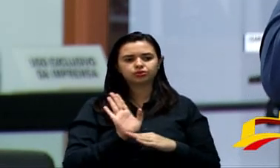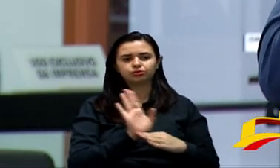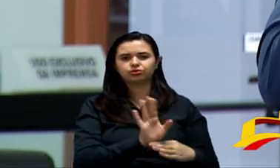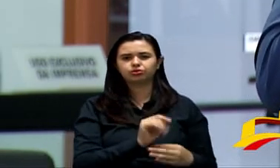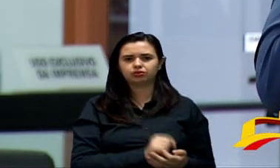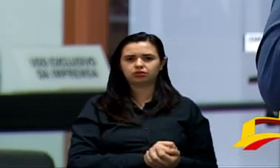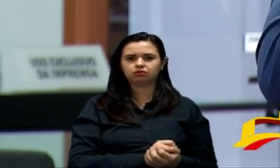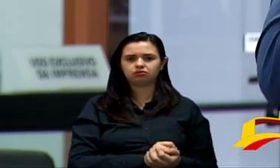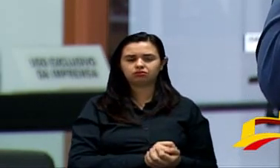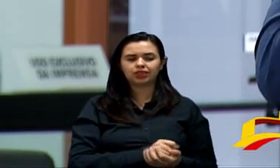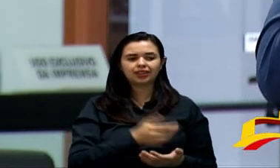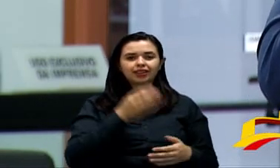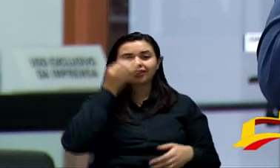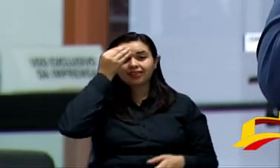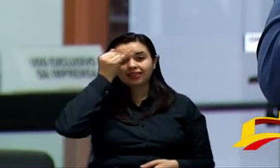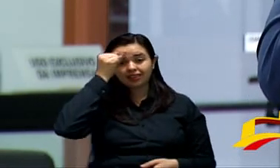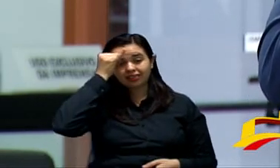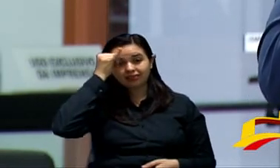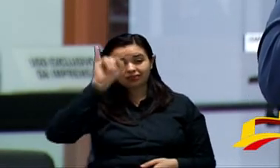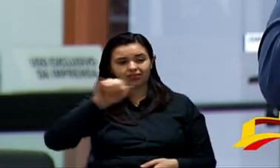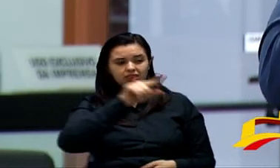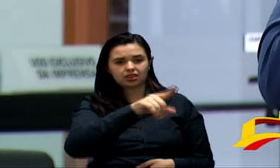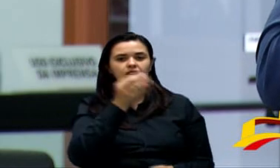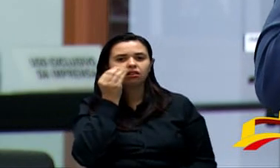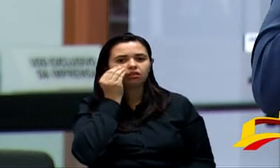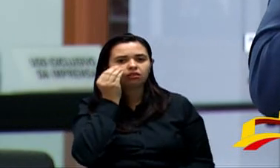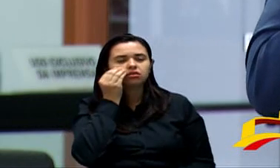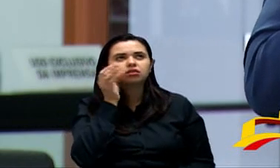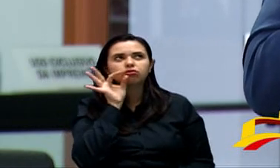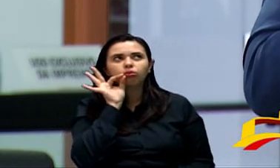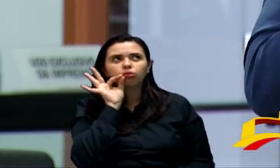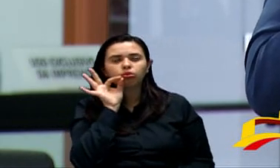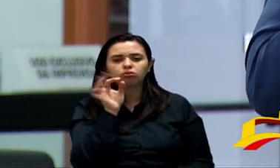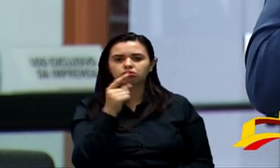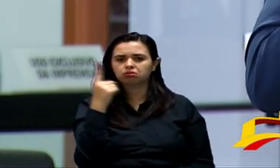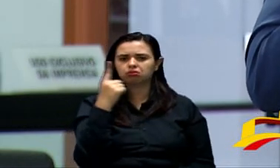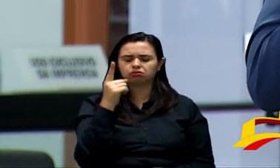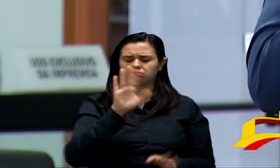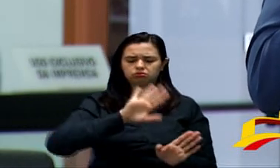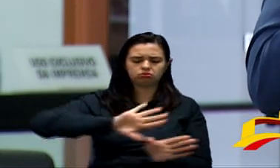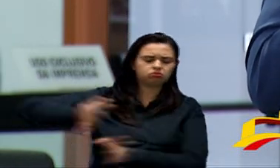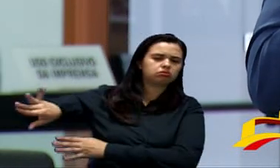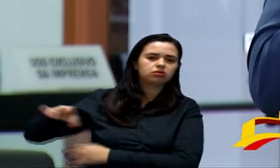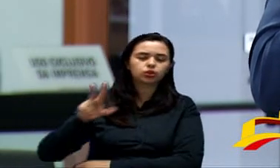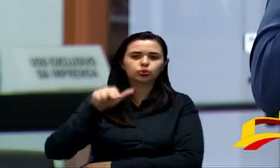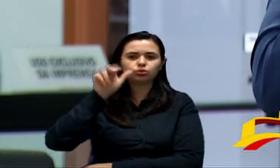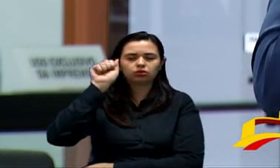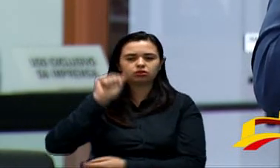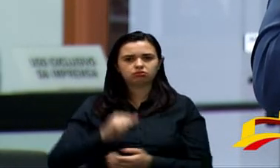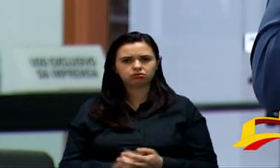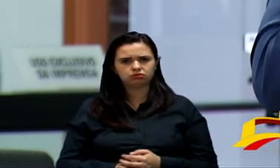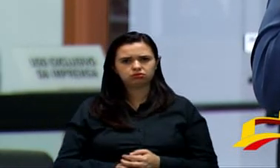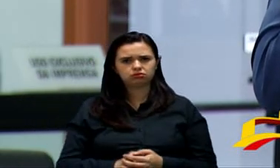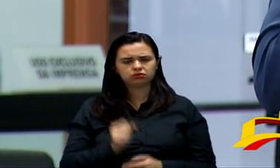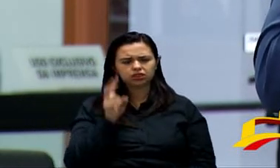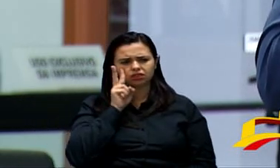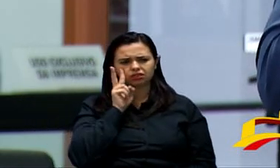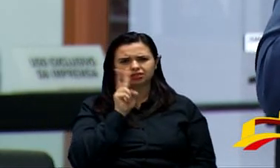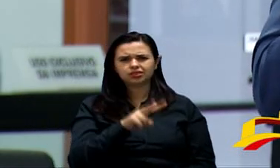se perdem. Depois, infelizmente, você vê mulheres, doutor Hélio Brasileiro, se prostituindo...